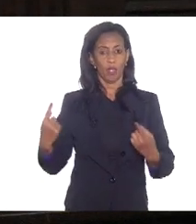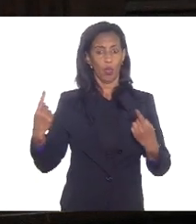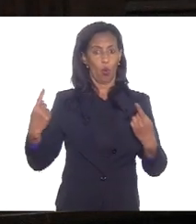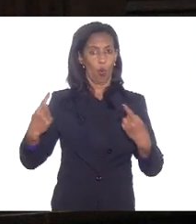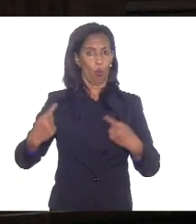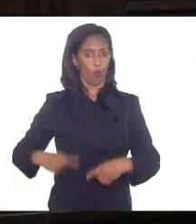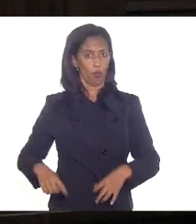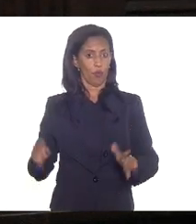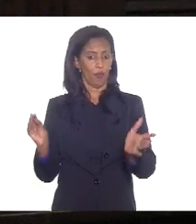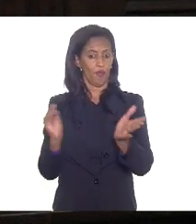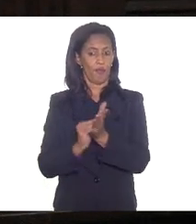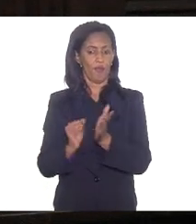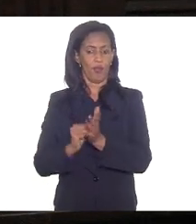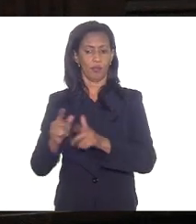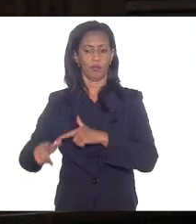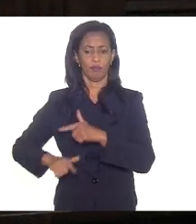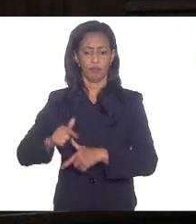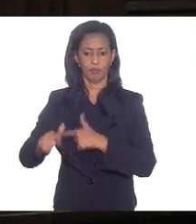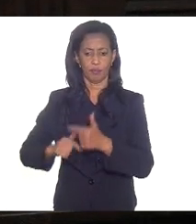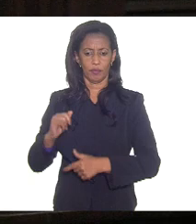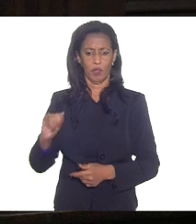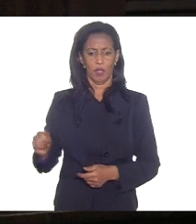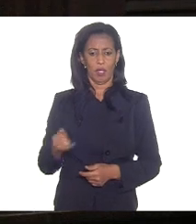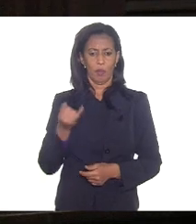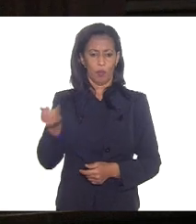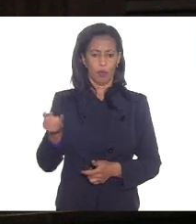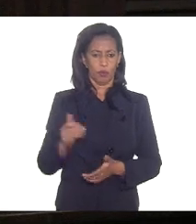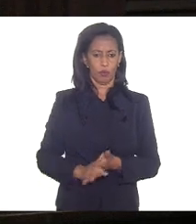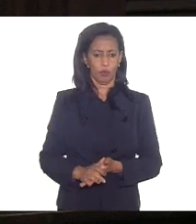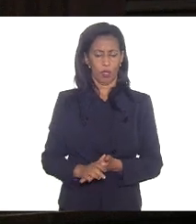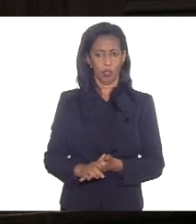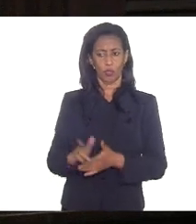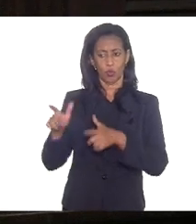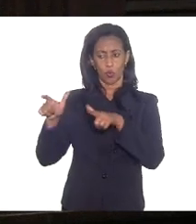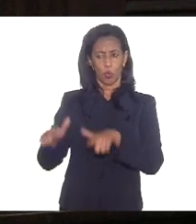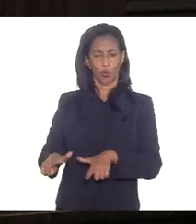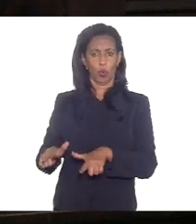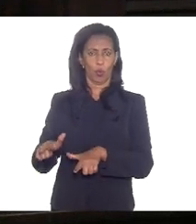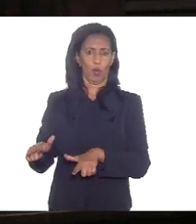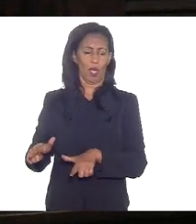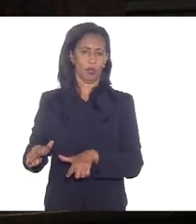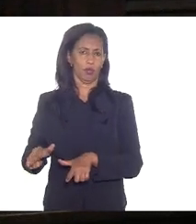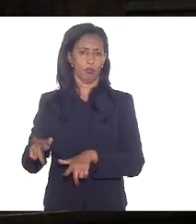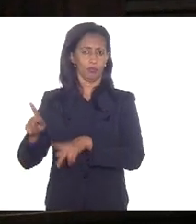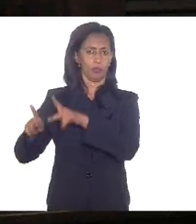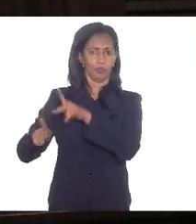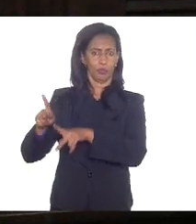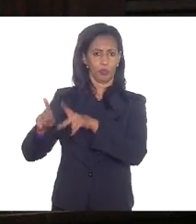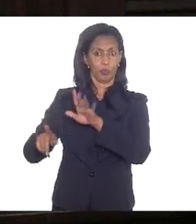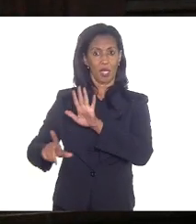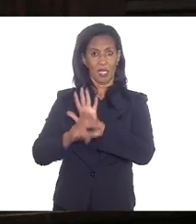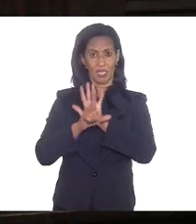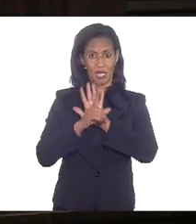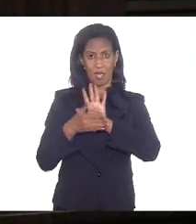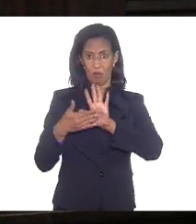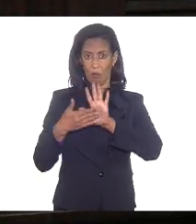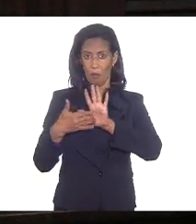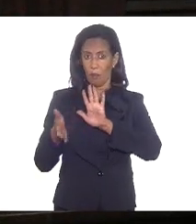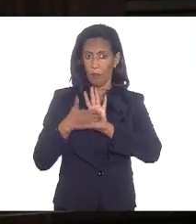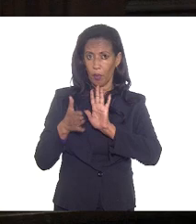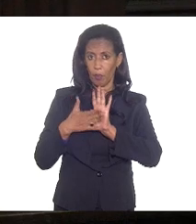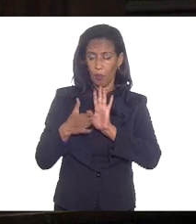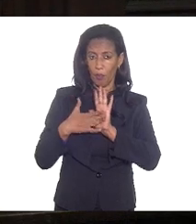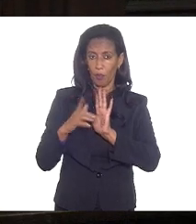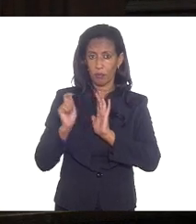com a ausência de serviços, oportunidades e direitos nos territórios populares. Essa lei apresenta uma proposta que